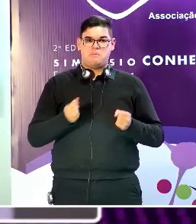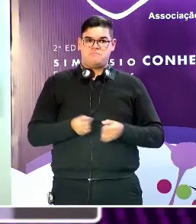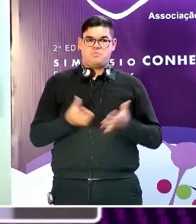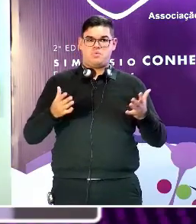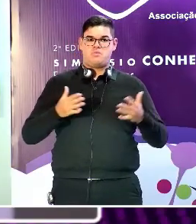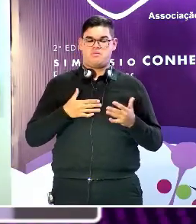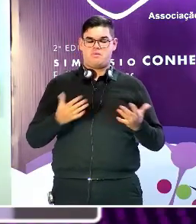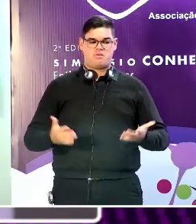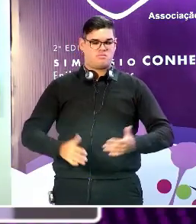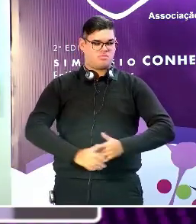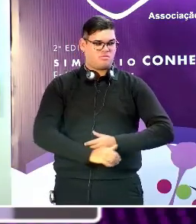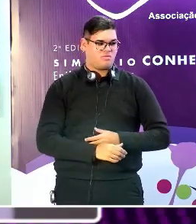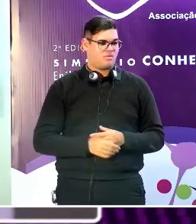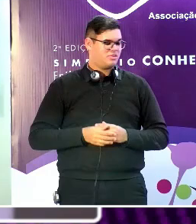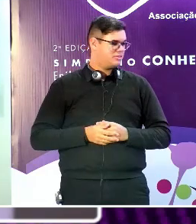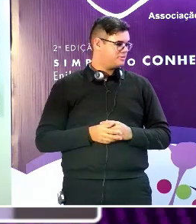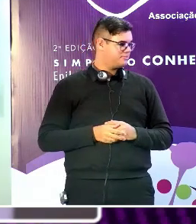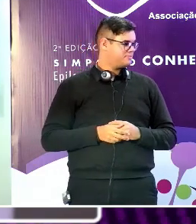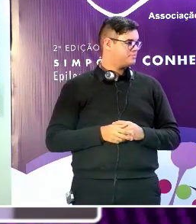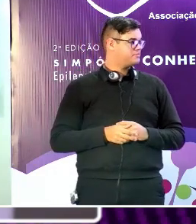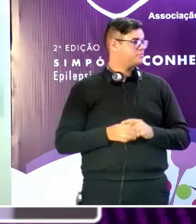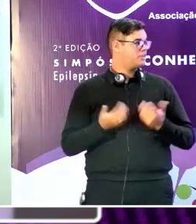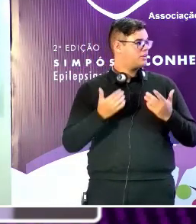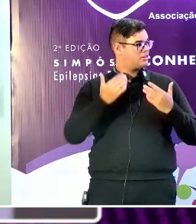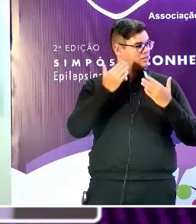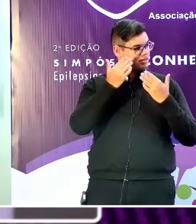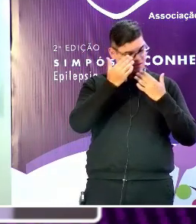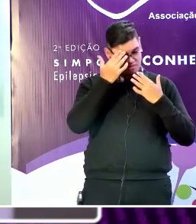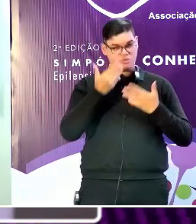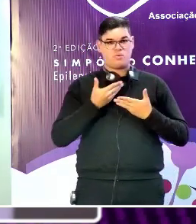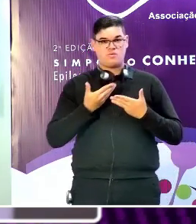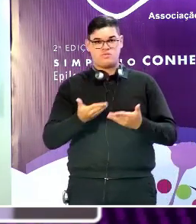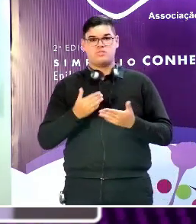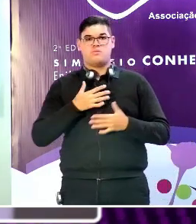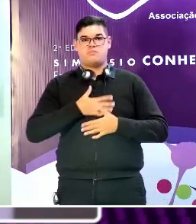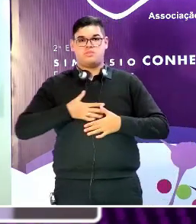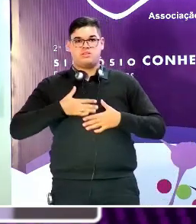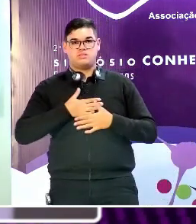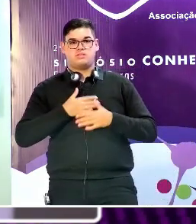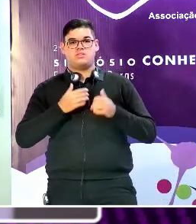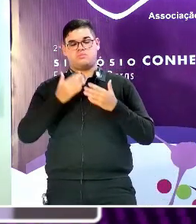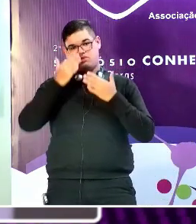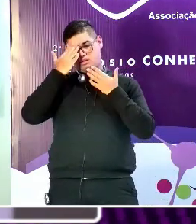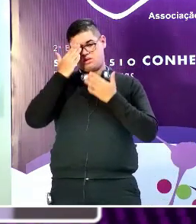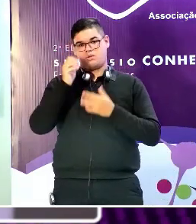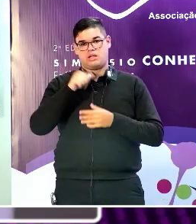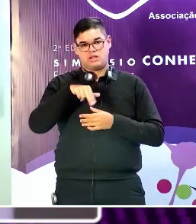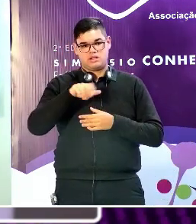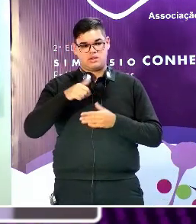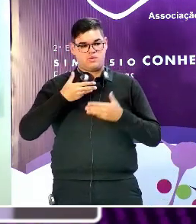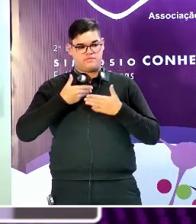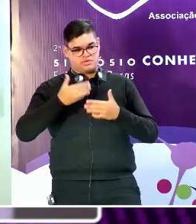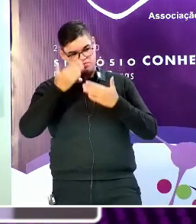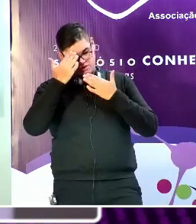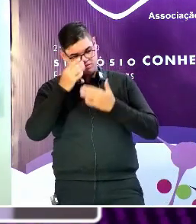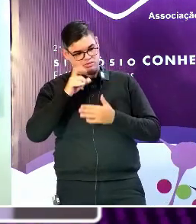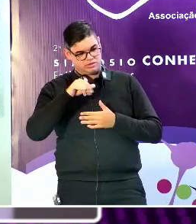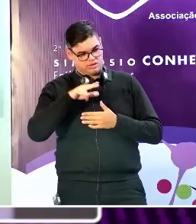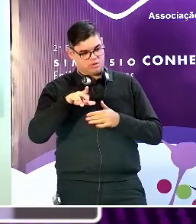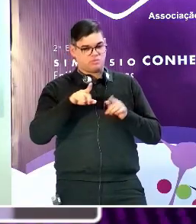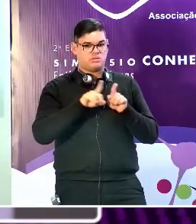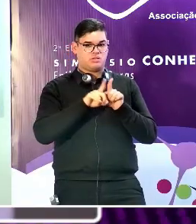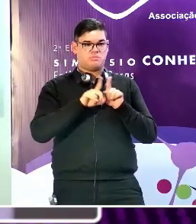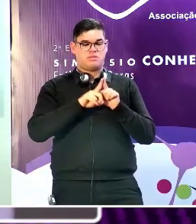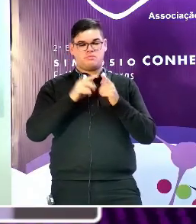Ana? Bom, queria agradecer o convite. Lécia, é um prazer. Obrigada, Ana, pelo convite. Daniel, uma